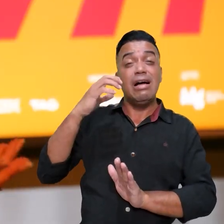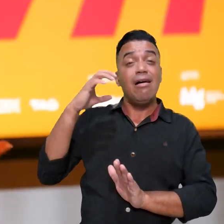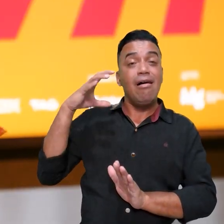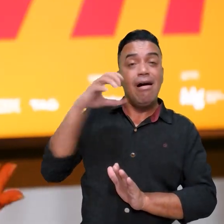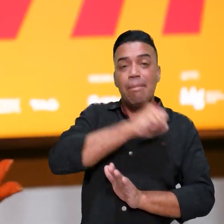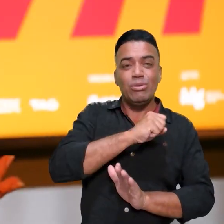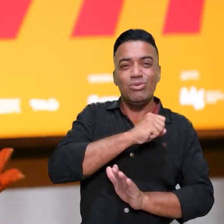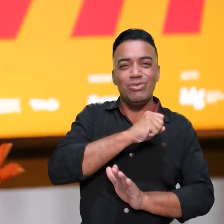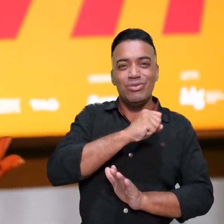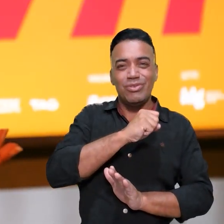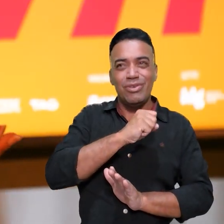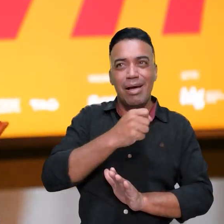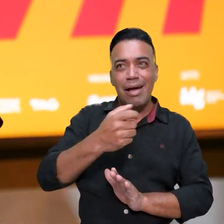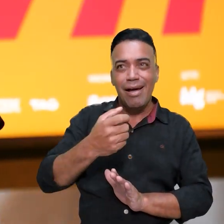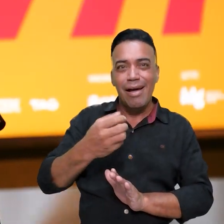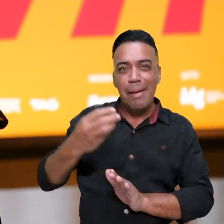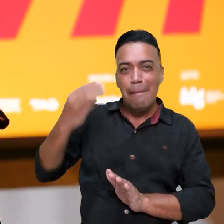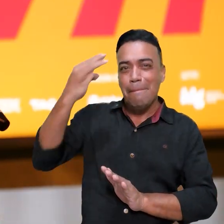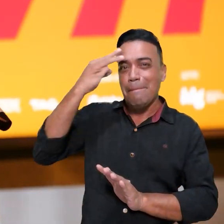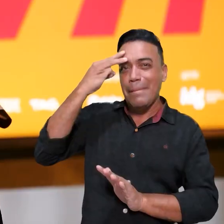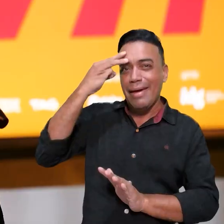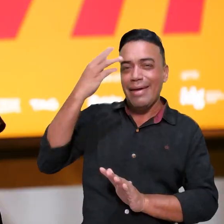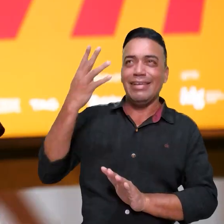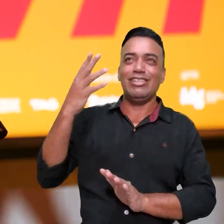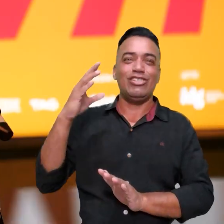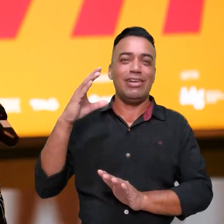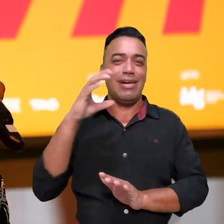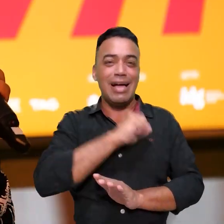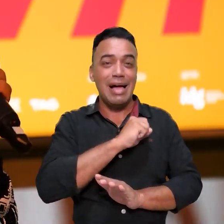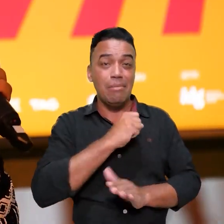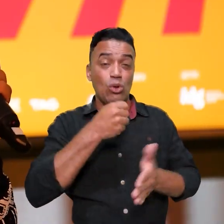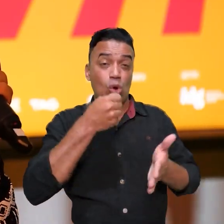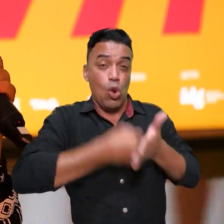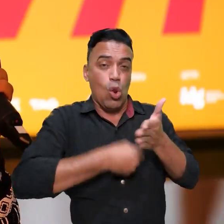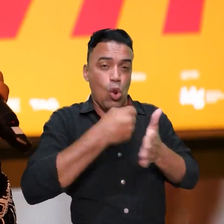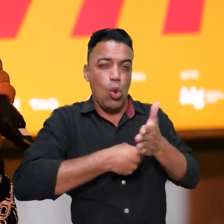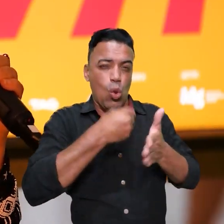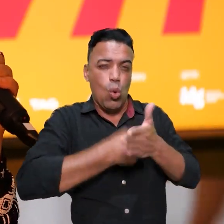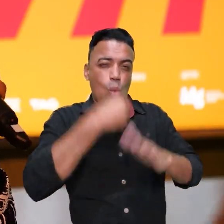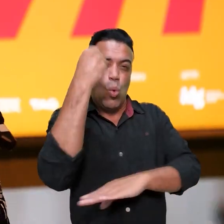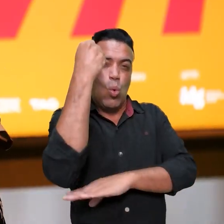imediatamente ou obviamente dessa luta